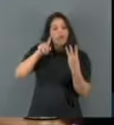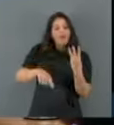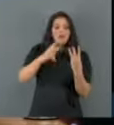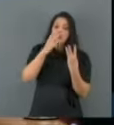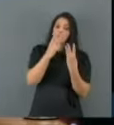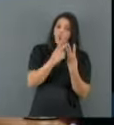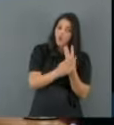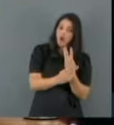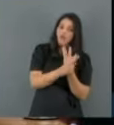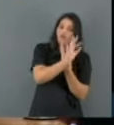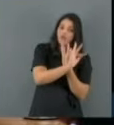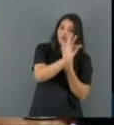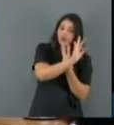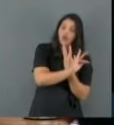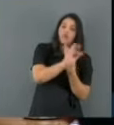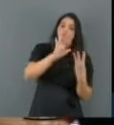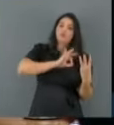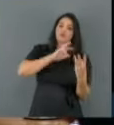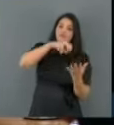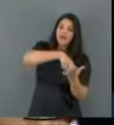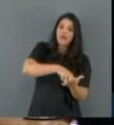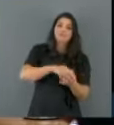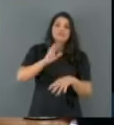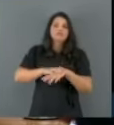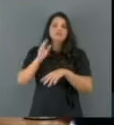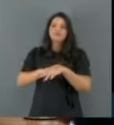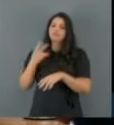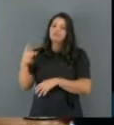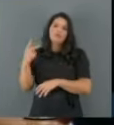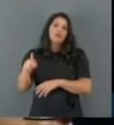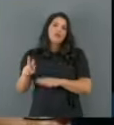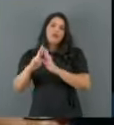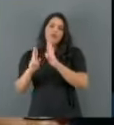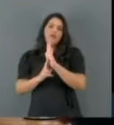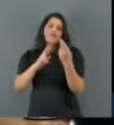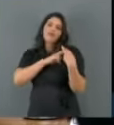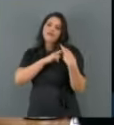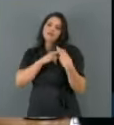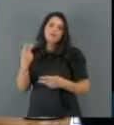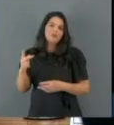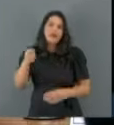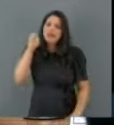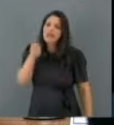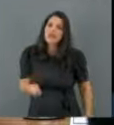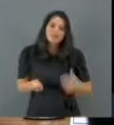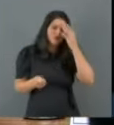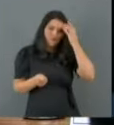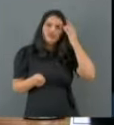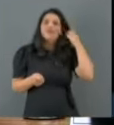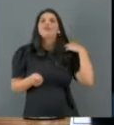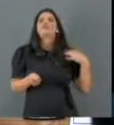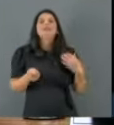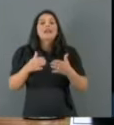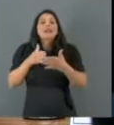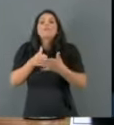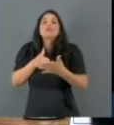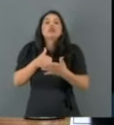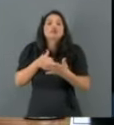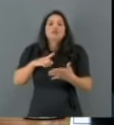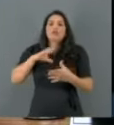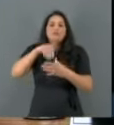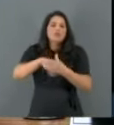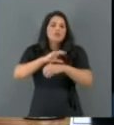Polícia Federal e a Polícia Penal, as suas atribuições rigorosamente delimitadas na